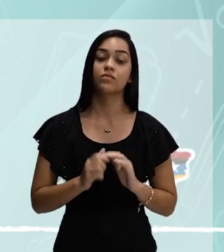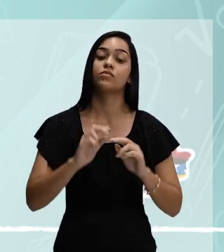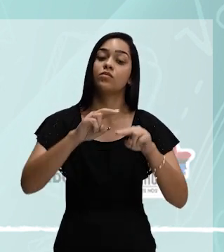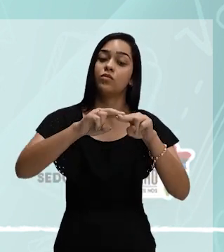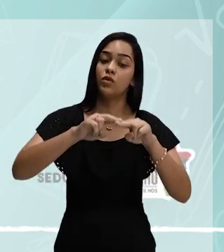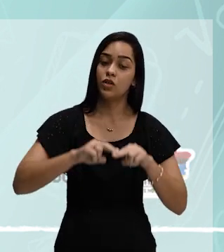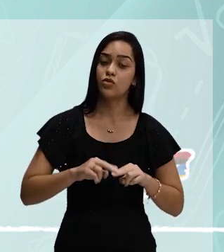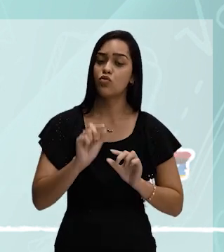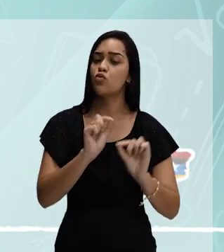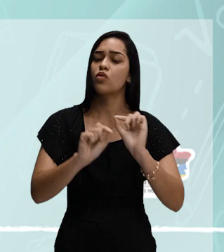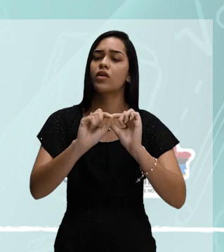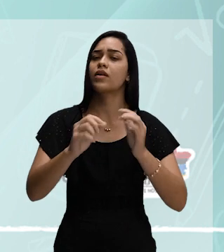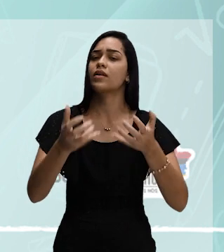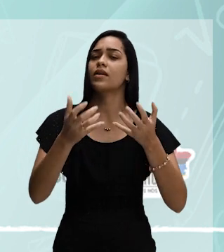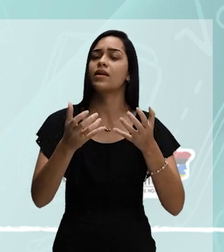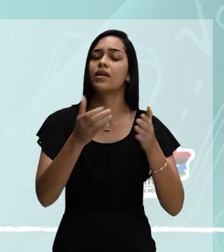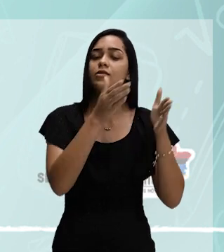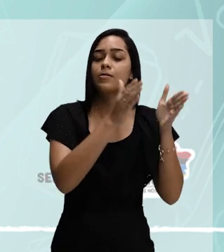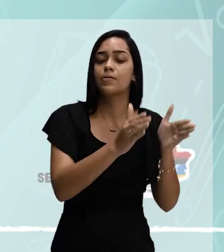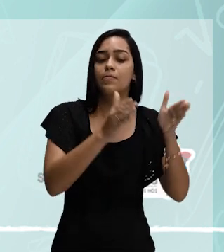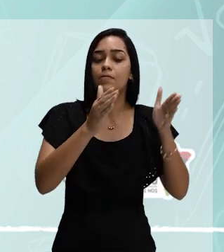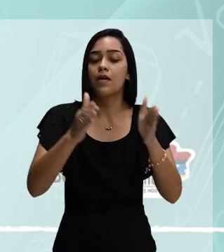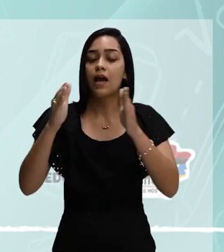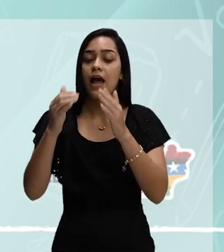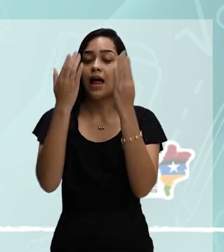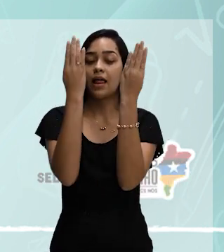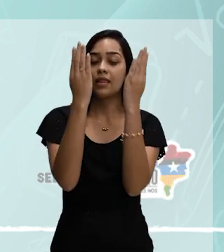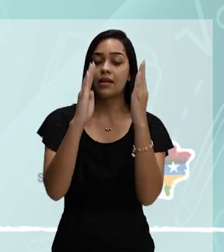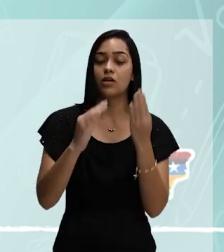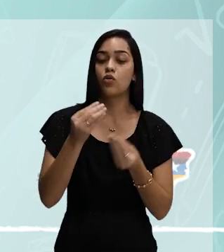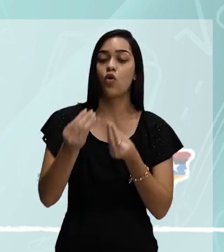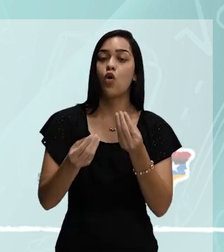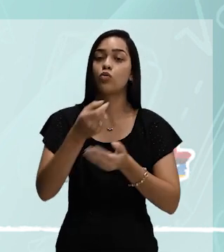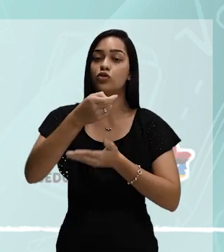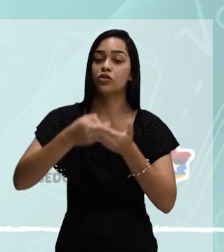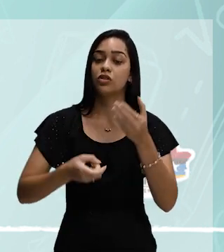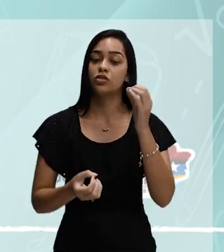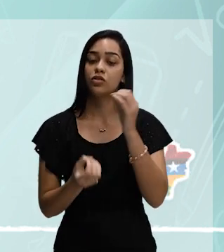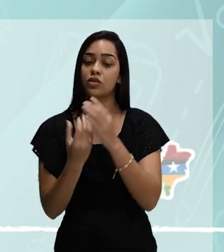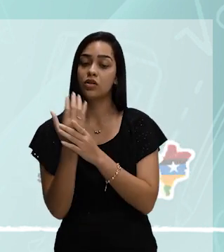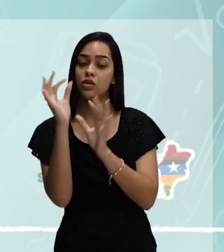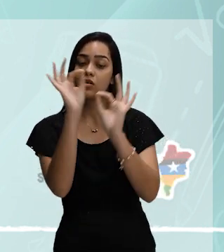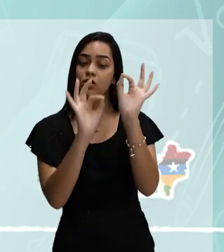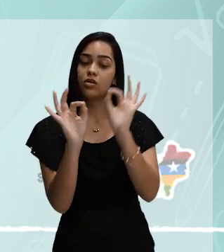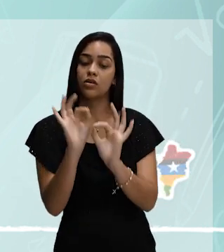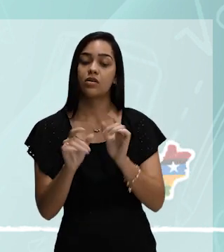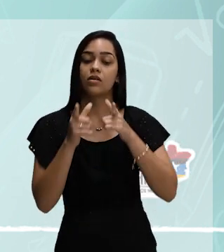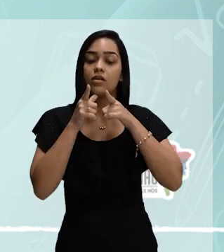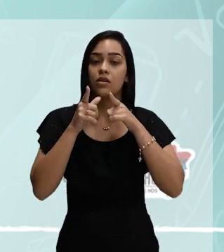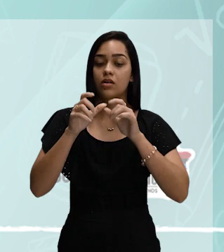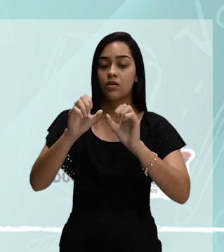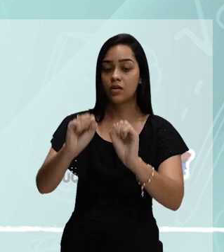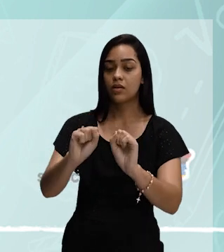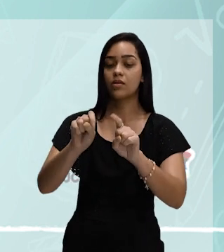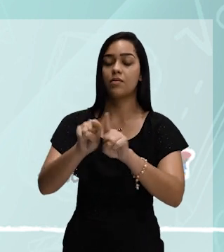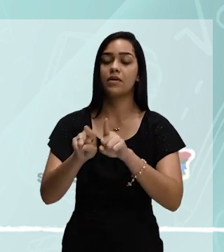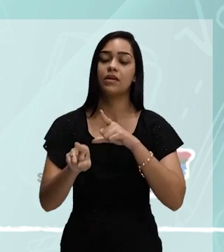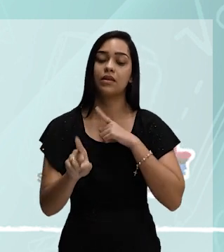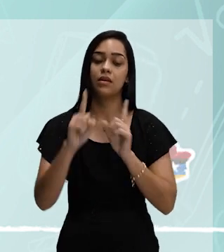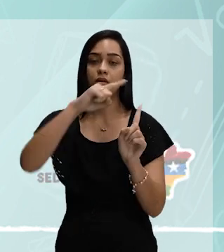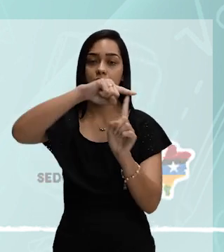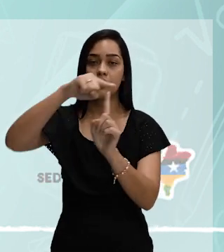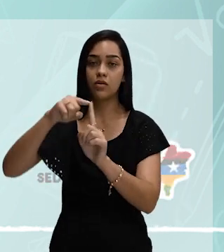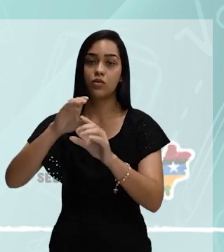modo, o que se pretende com essa categoria é analisar a forma como os textos se organizam linguisticamente para cumprirem suas